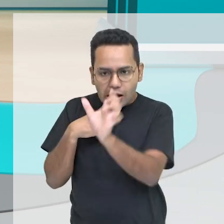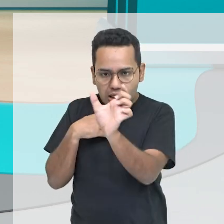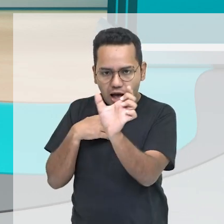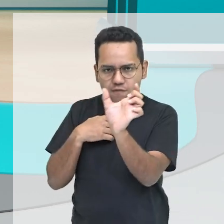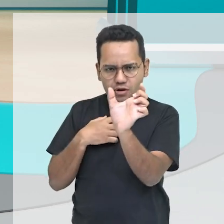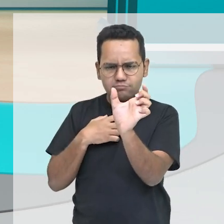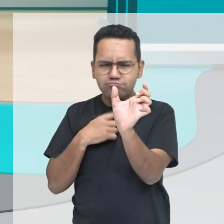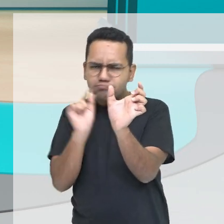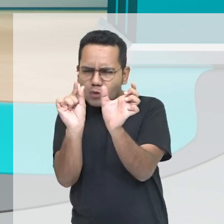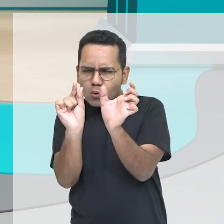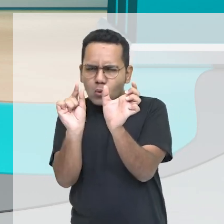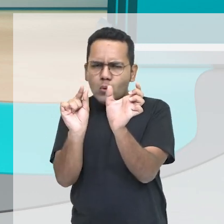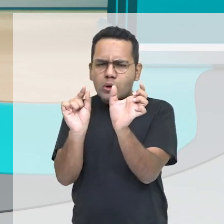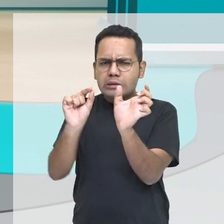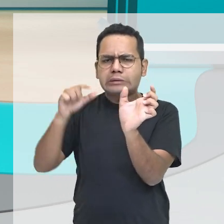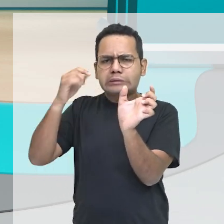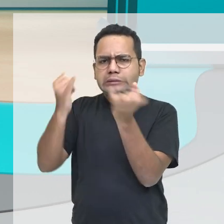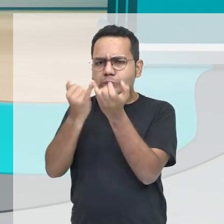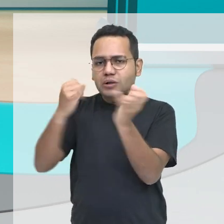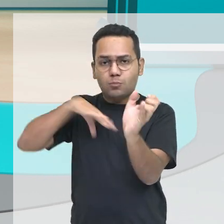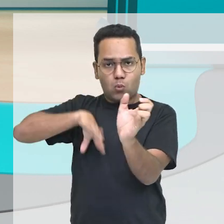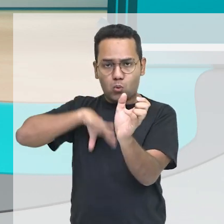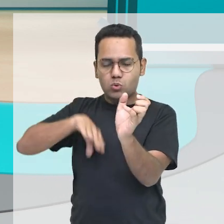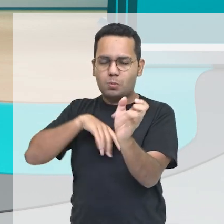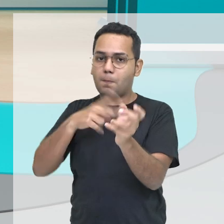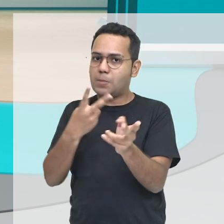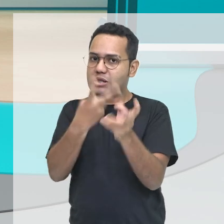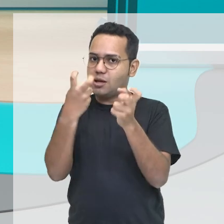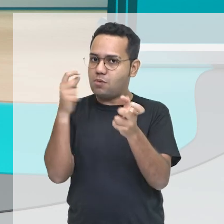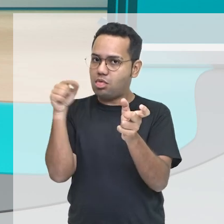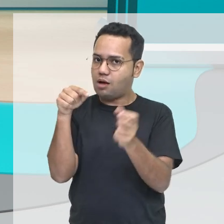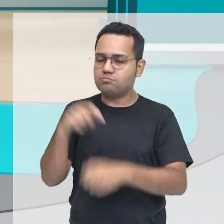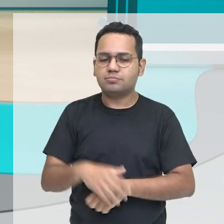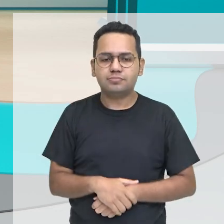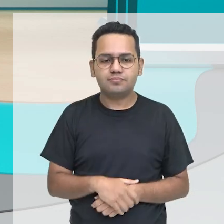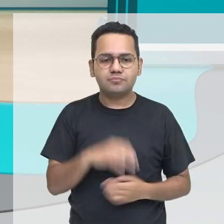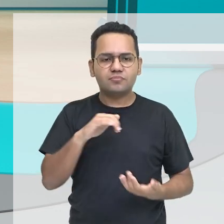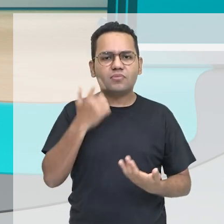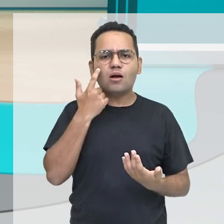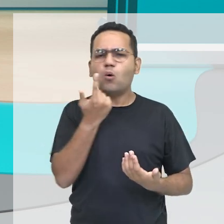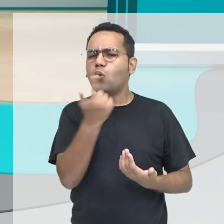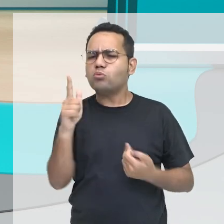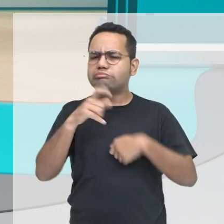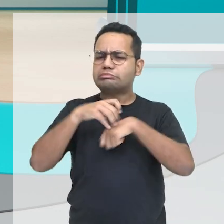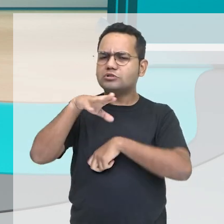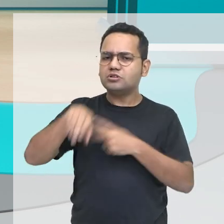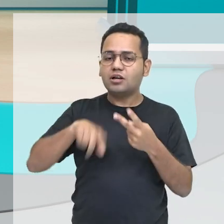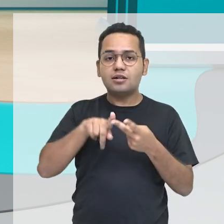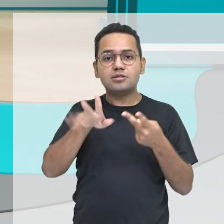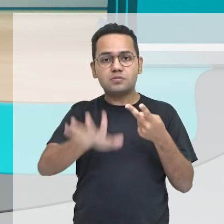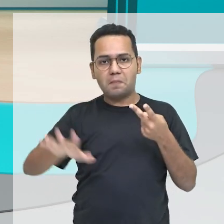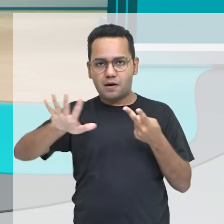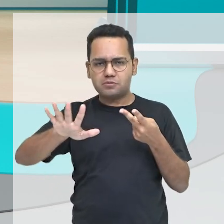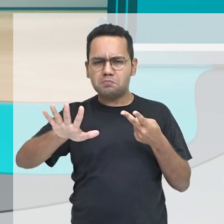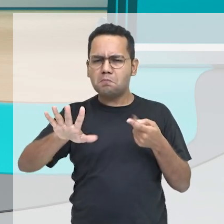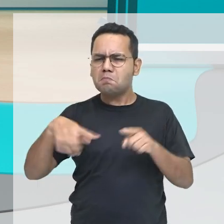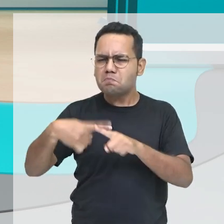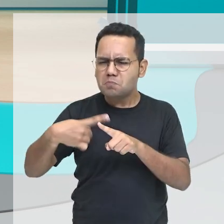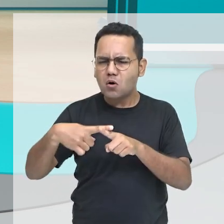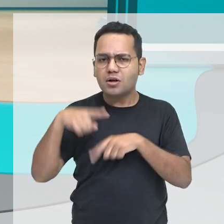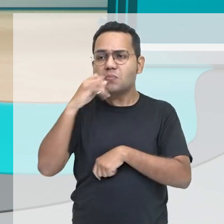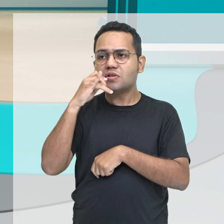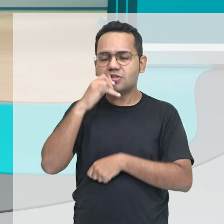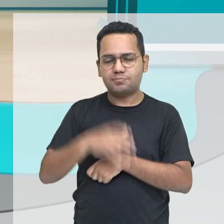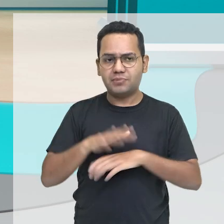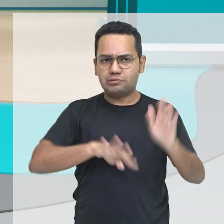o texto. Prestem bastante atenção nas imagens também, ok? Porque as imagens vão ajudar